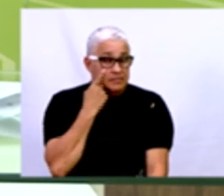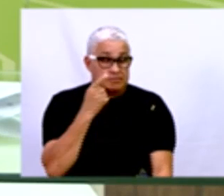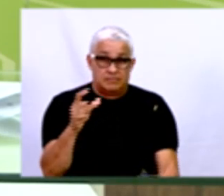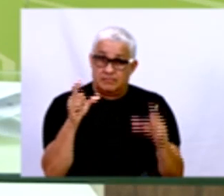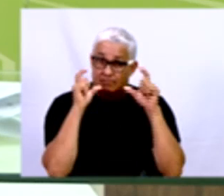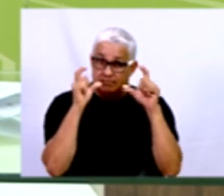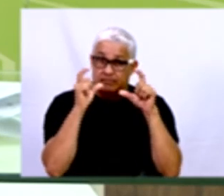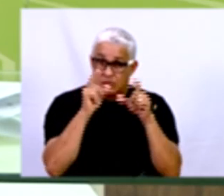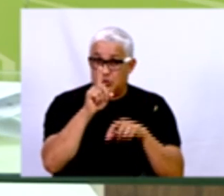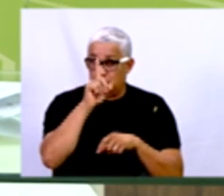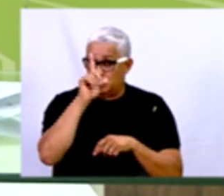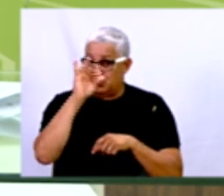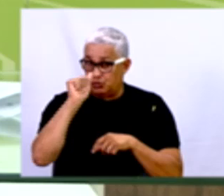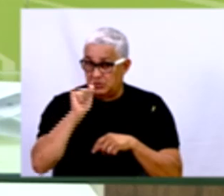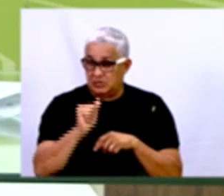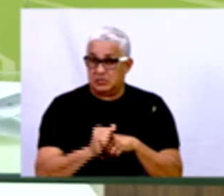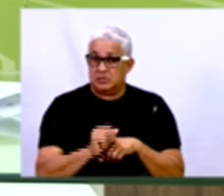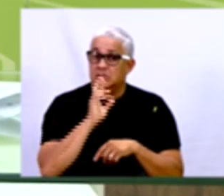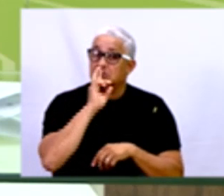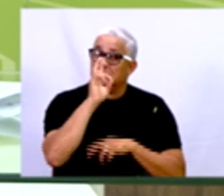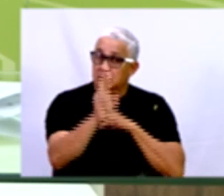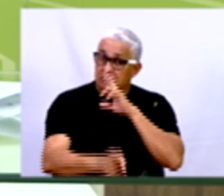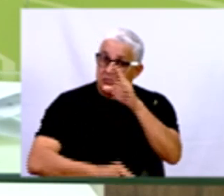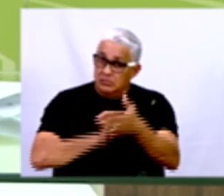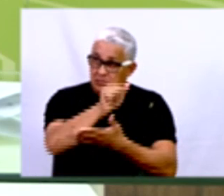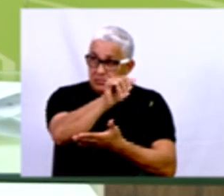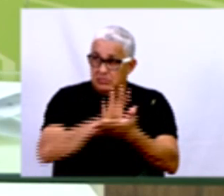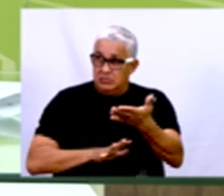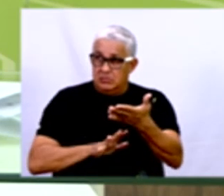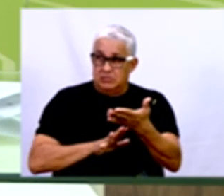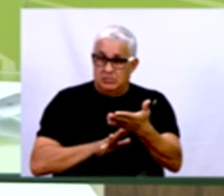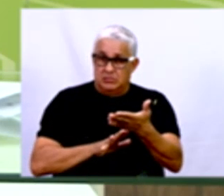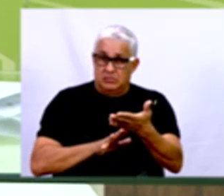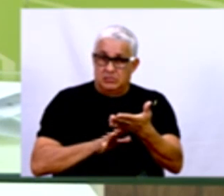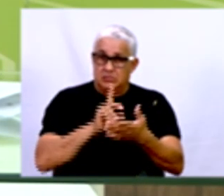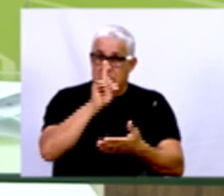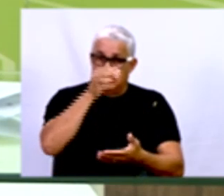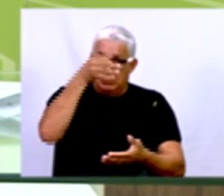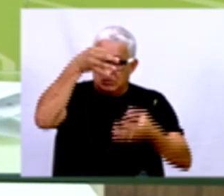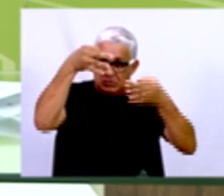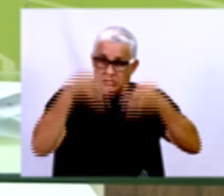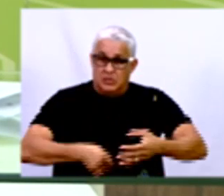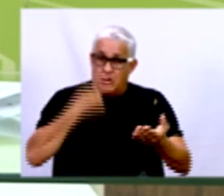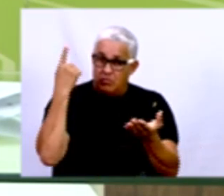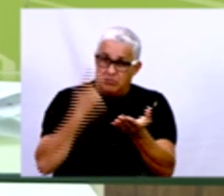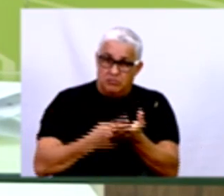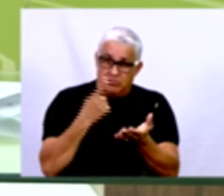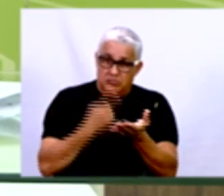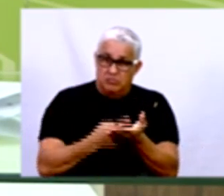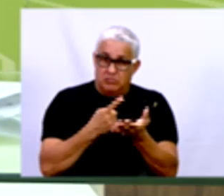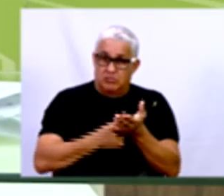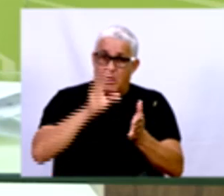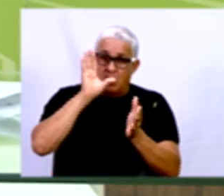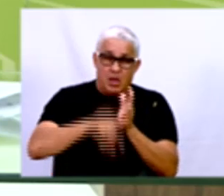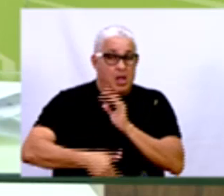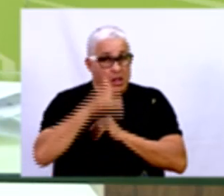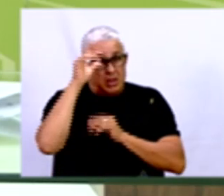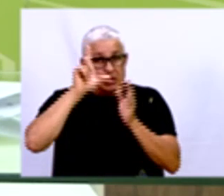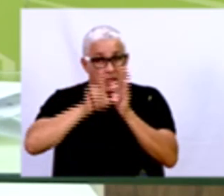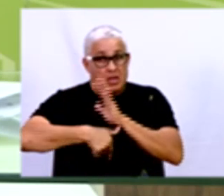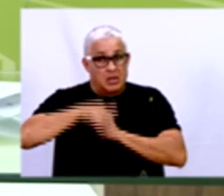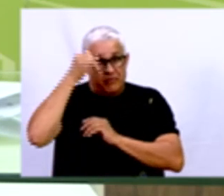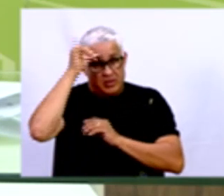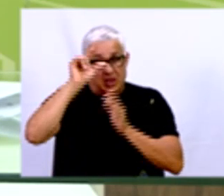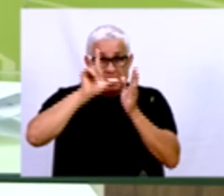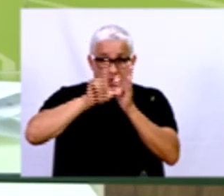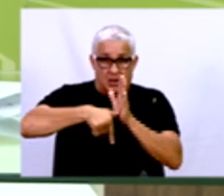aos prazos, responda as atividades dentro desses prazos, não deixe para a última hora. Se você tiver a oportunidade